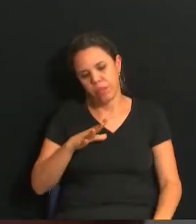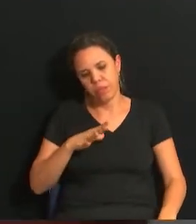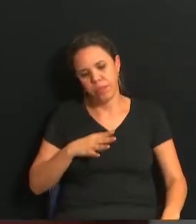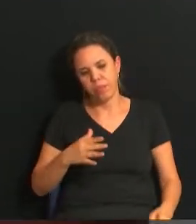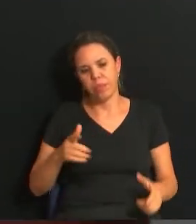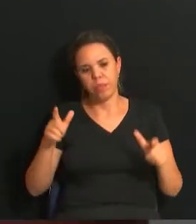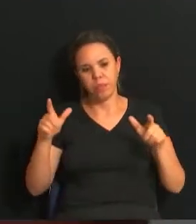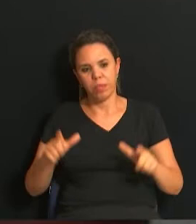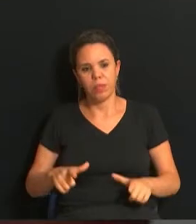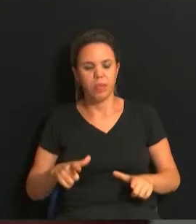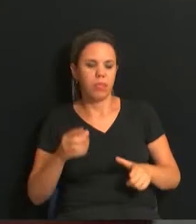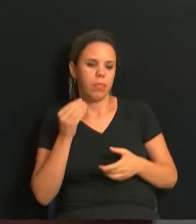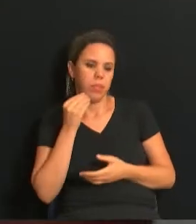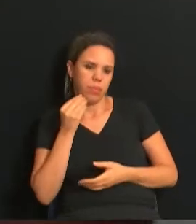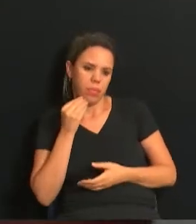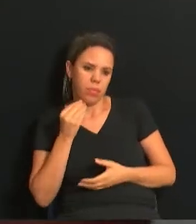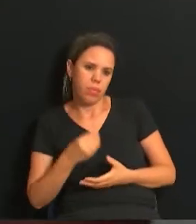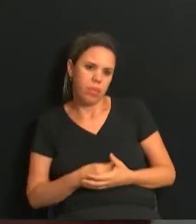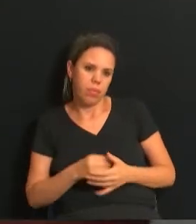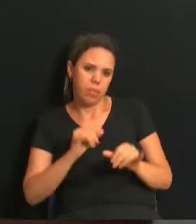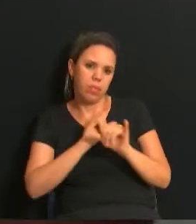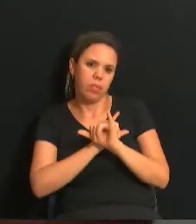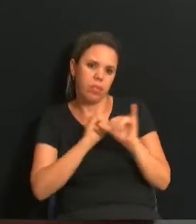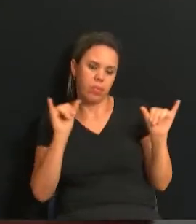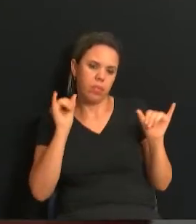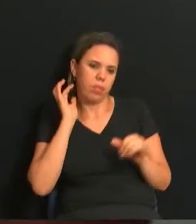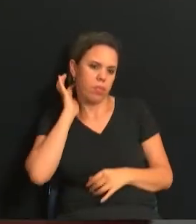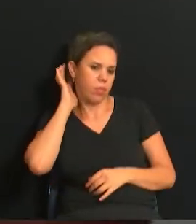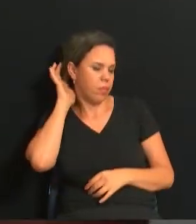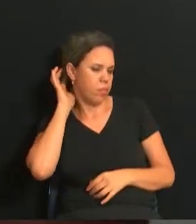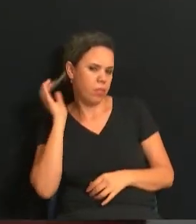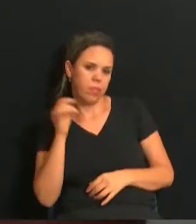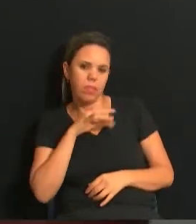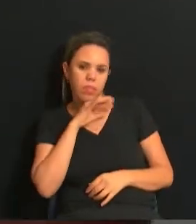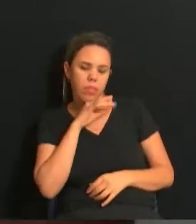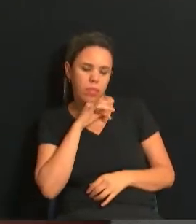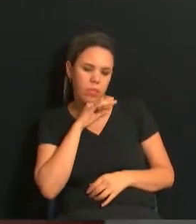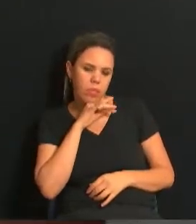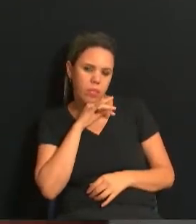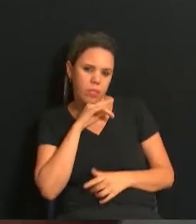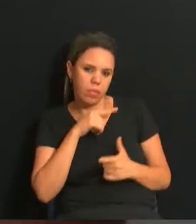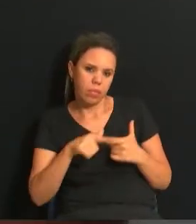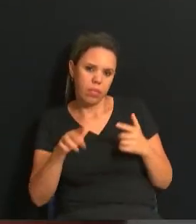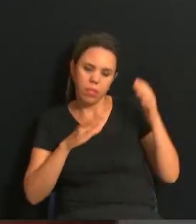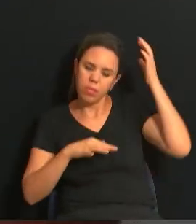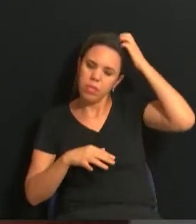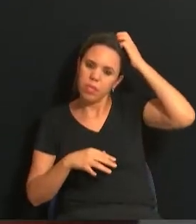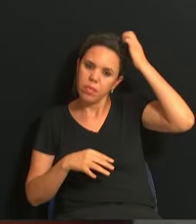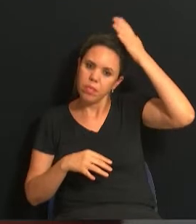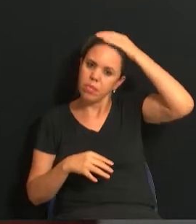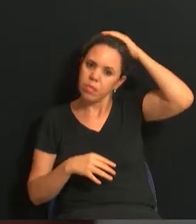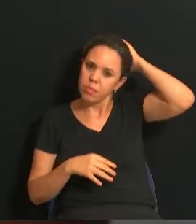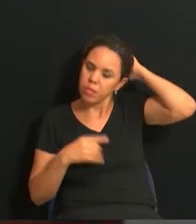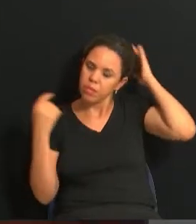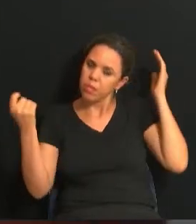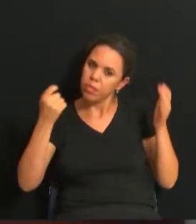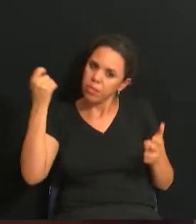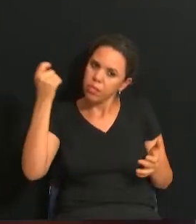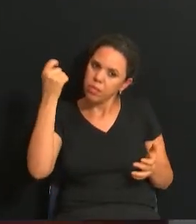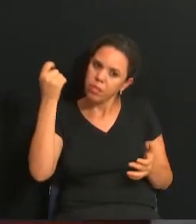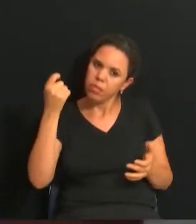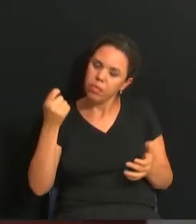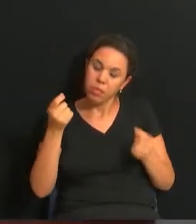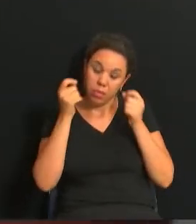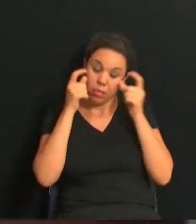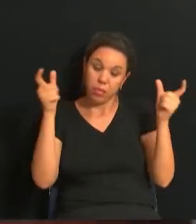espaço de notícias muito ruins, assim, de fatos graves que